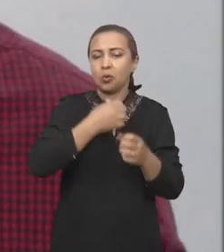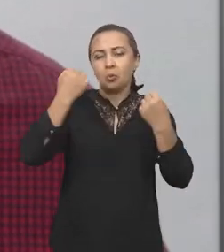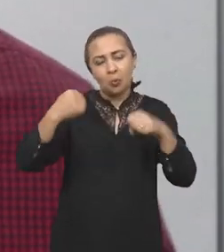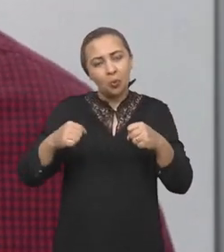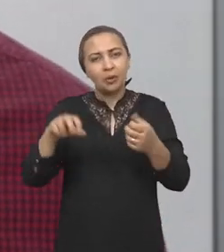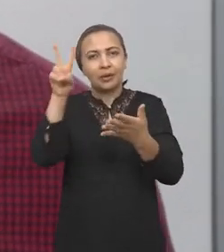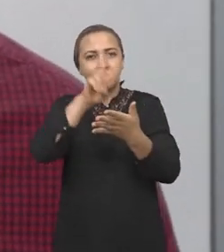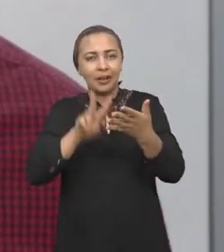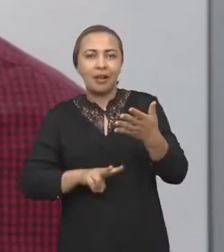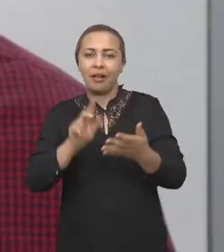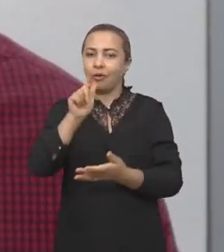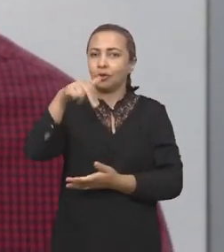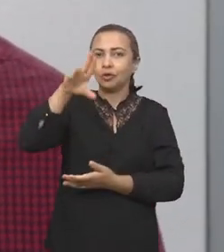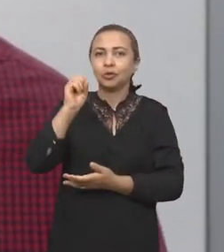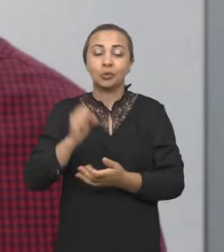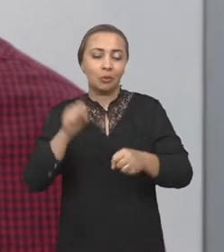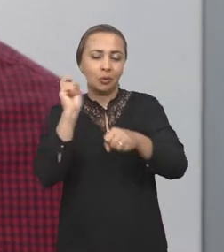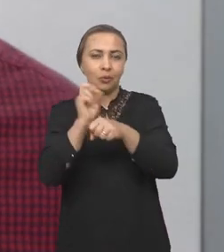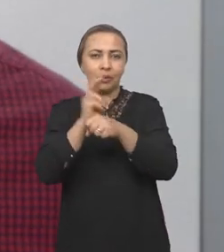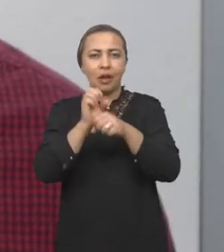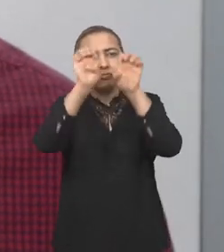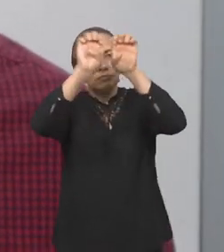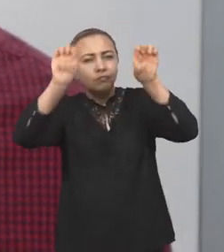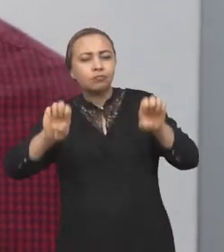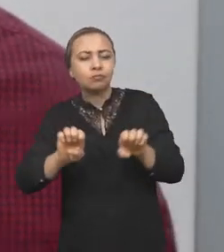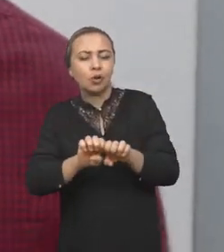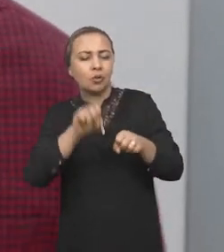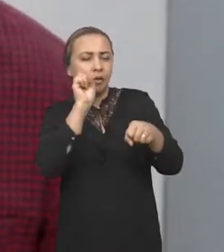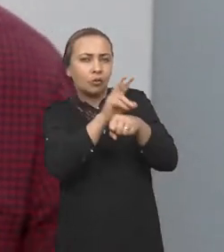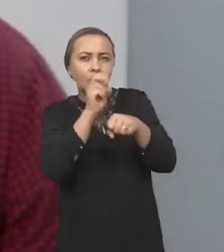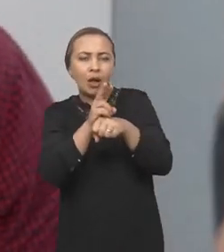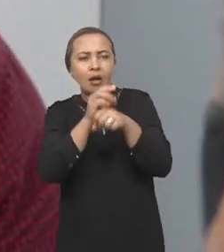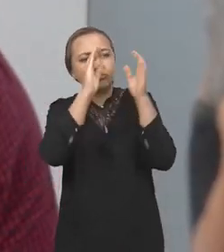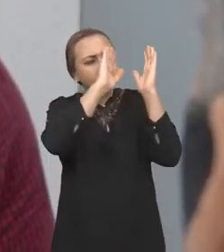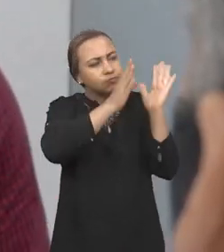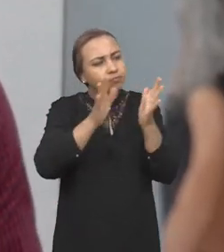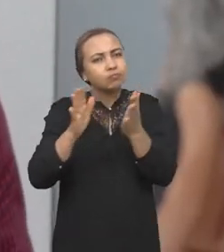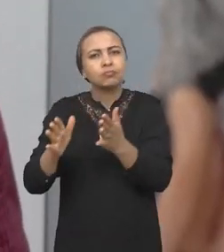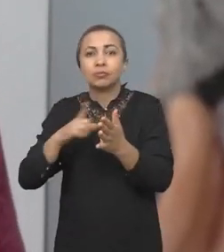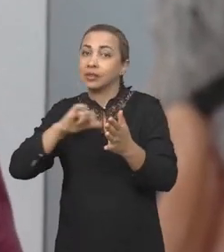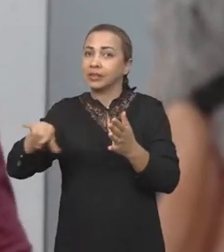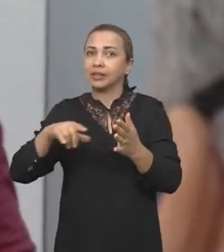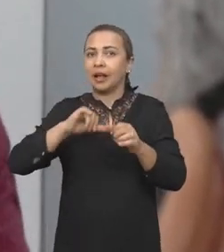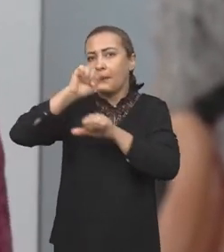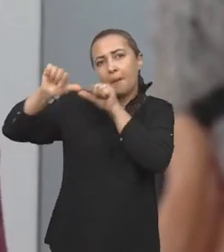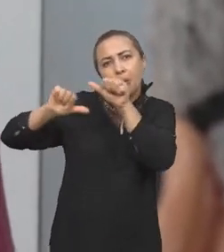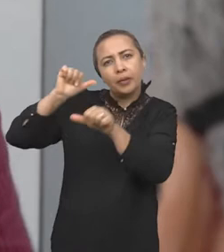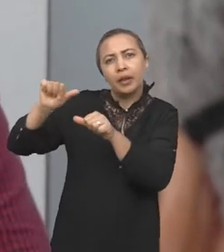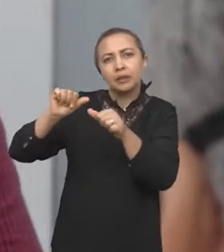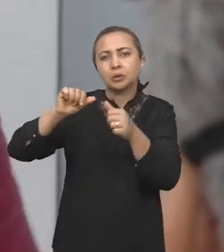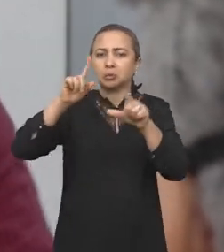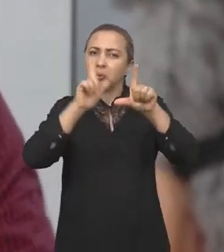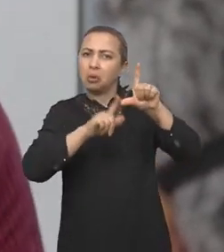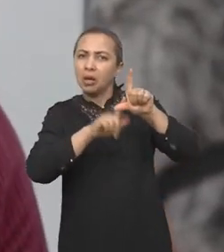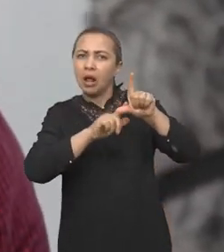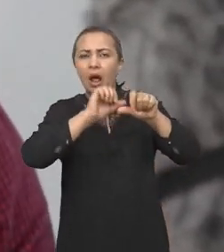gente poder ler o genoma do vírus, saber como é que está organizada a estrutura genômica do vírus, saber se tem uma mutação,